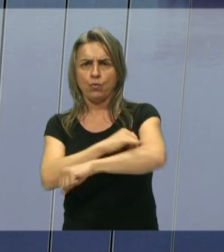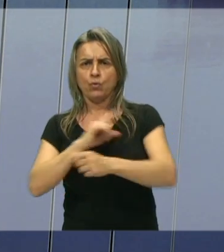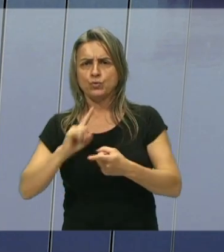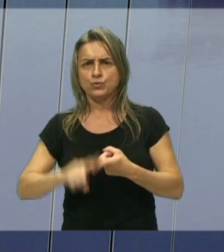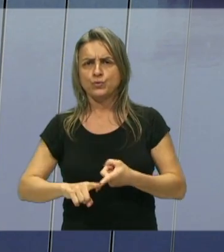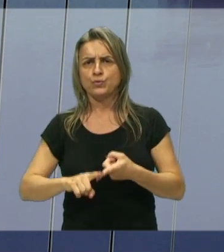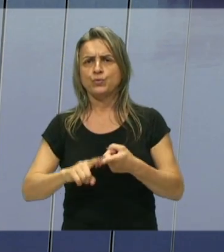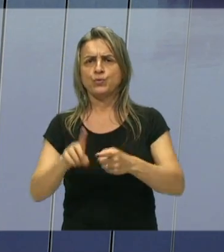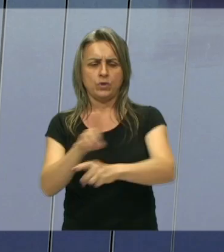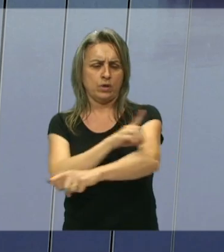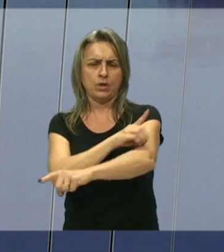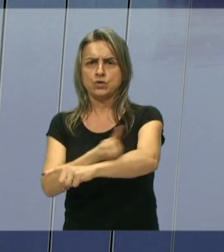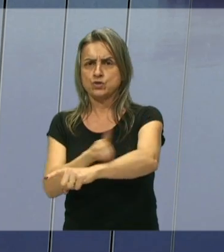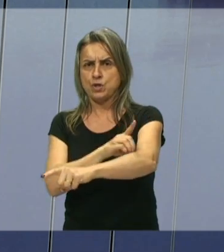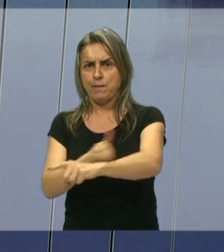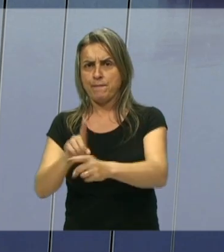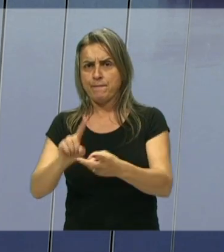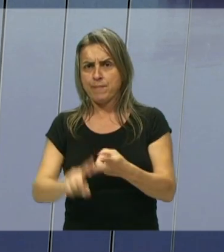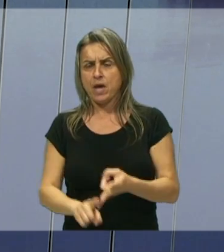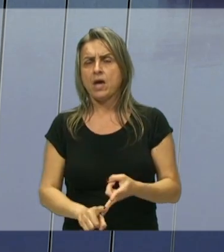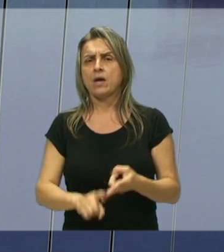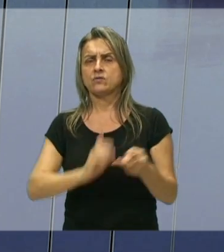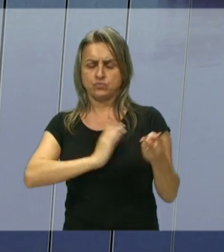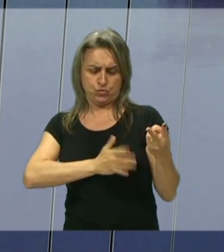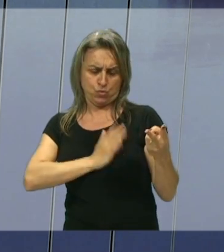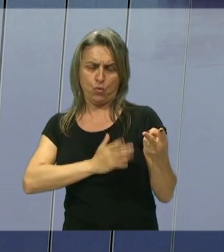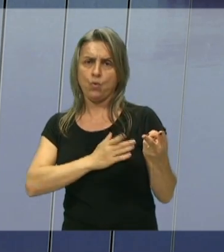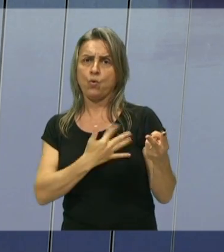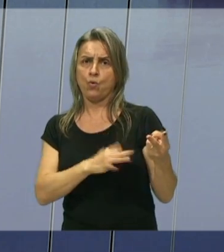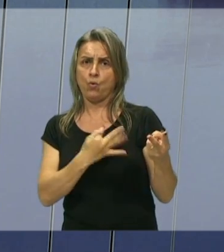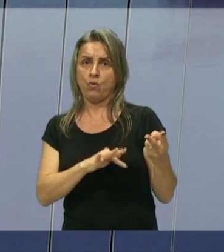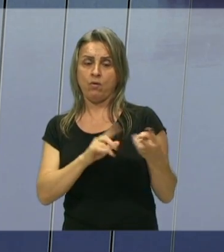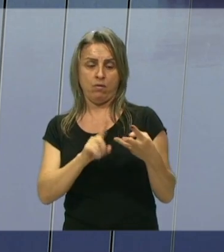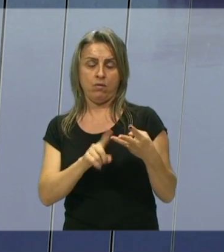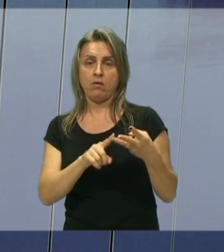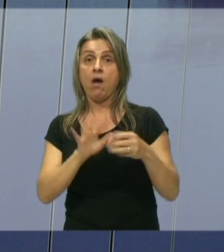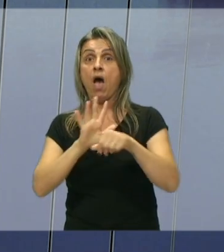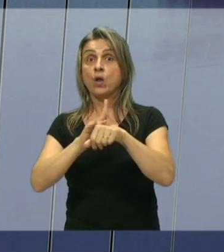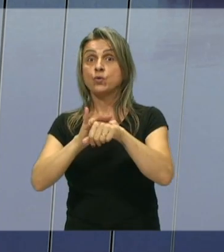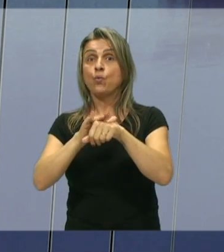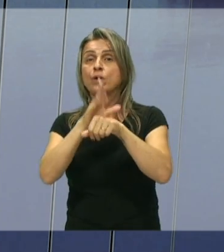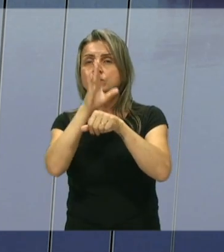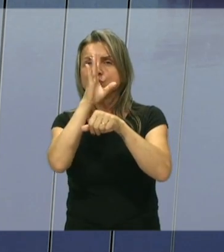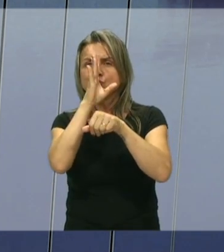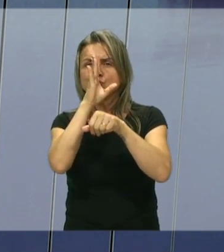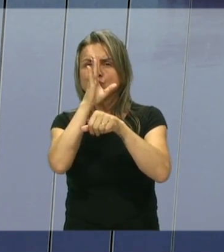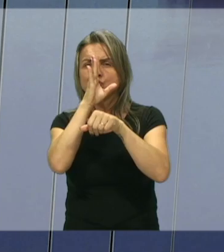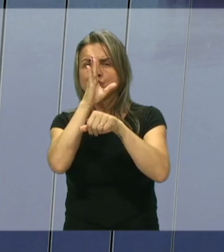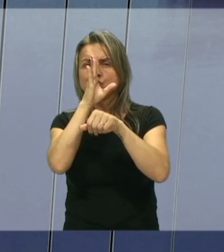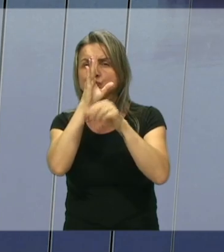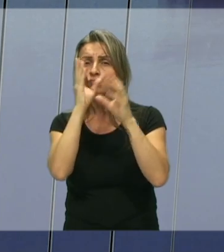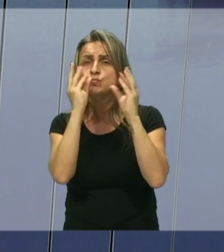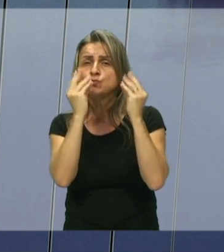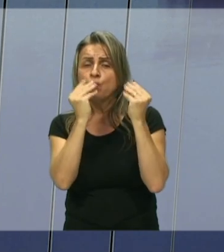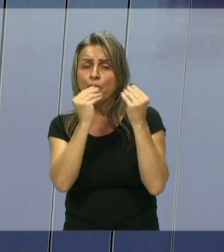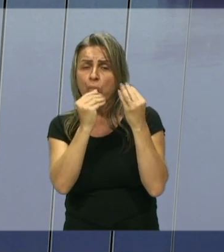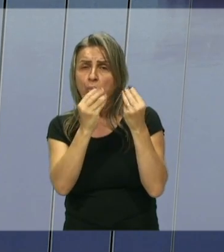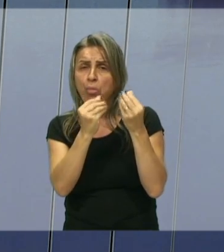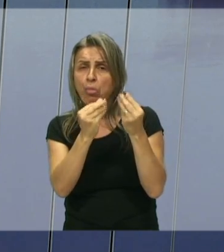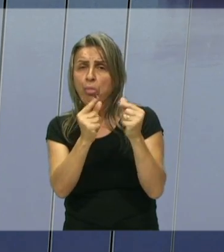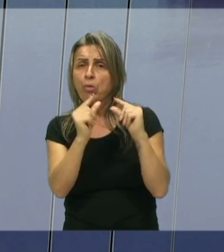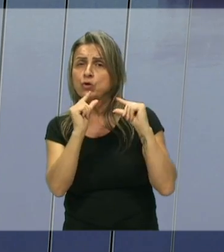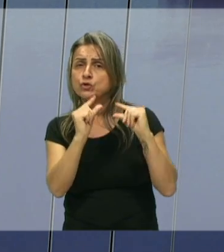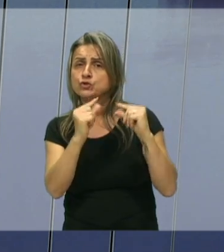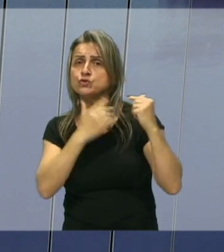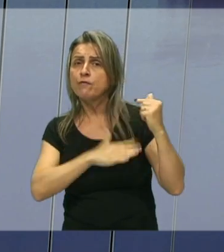diabetes, hipertensão, que são doenças silenciosas, que vão lentamente corroendo a saúde do cidadão, e